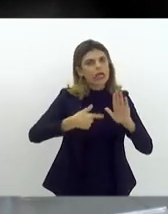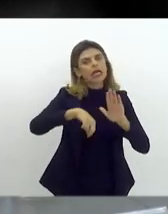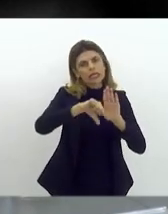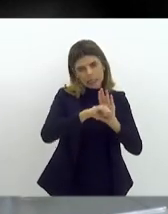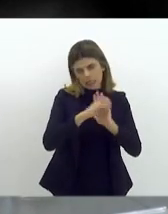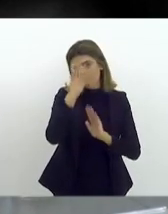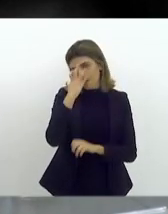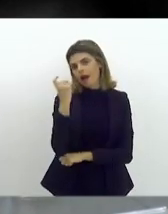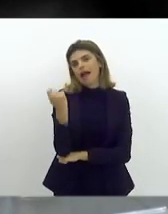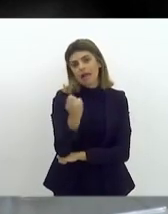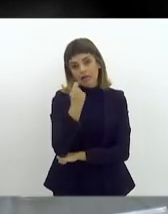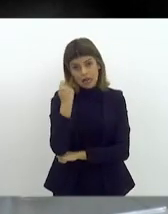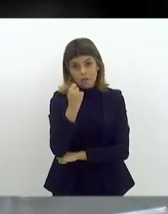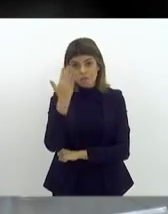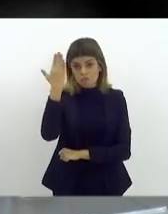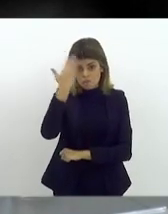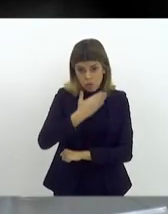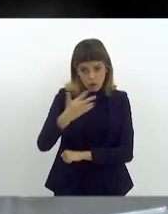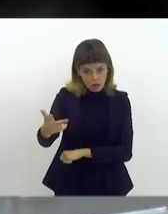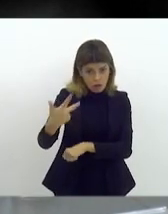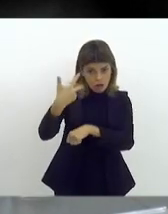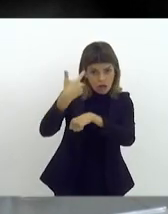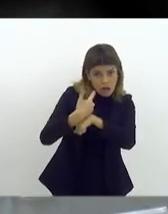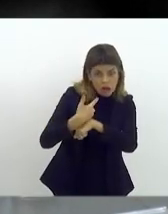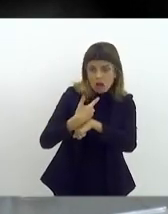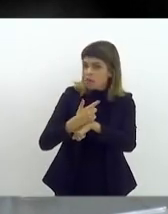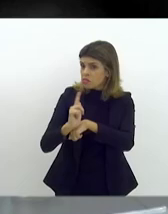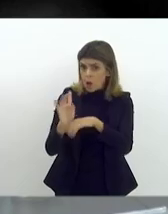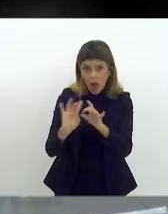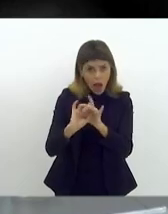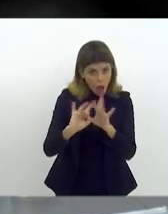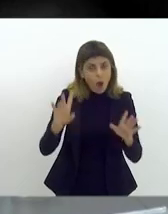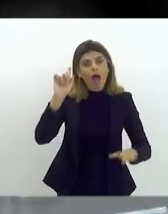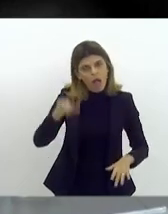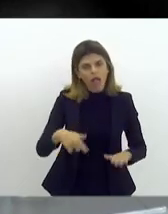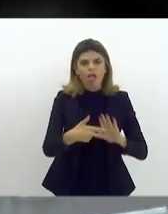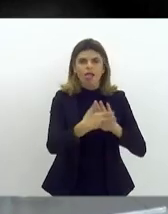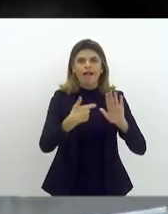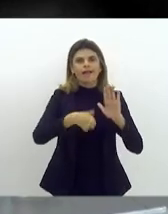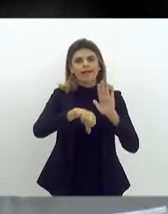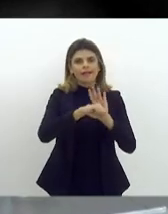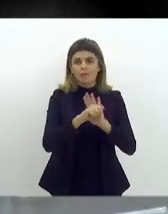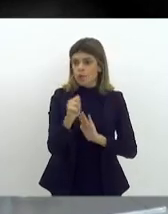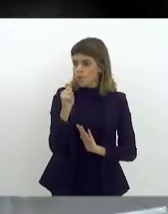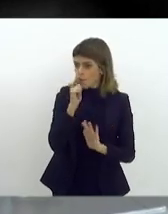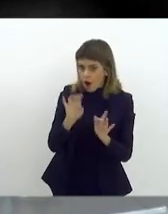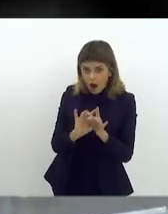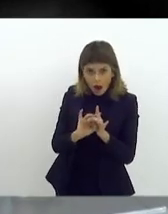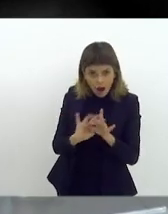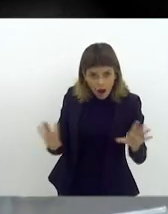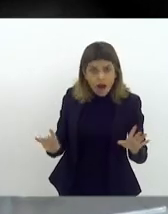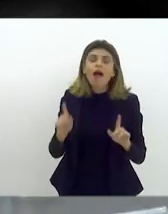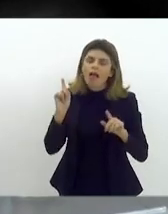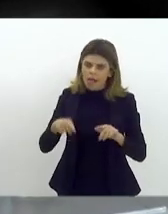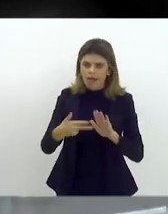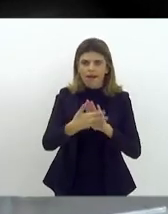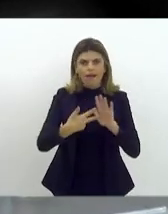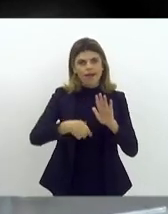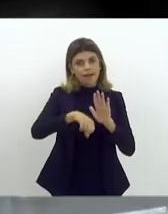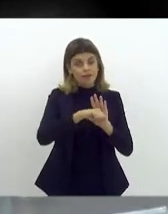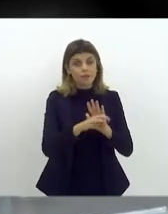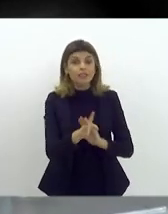mas por si só o registro não autorizado ele já é criminoso né Sem consentimento da mulher Lembrando que